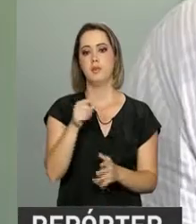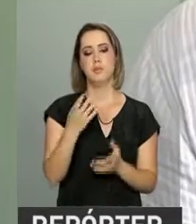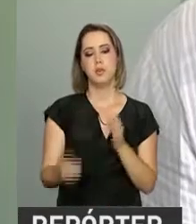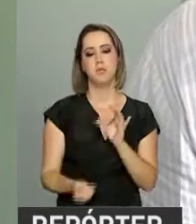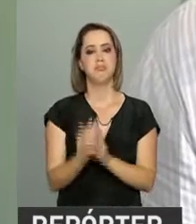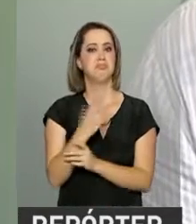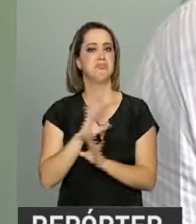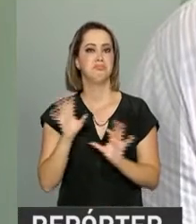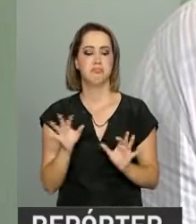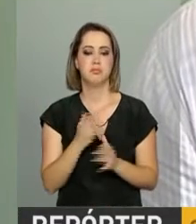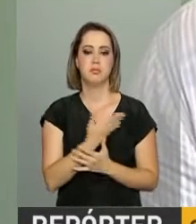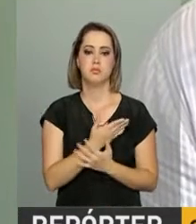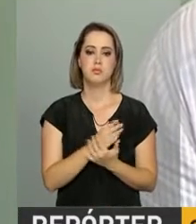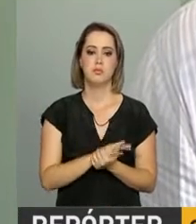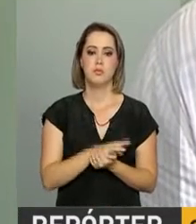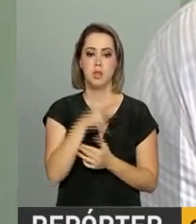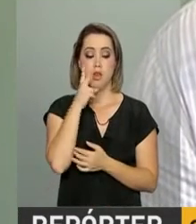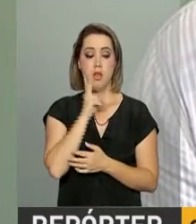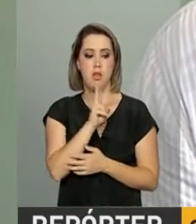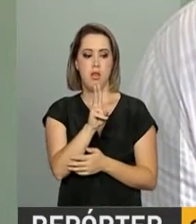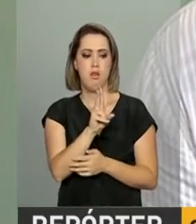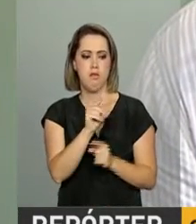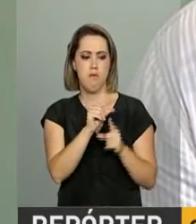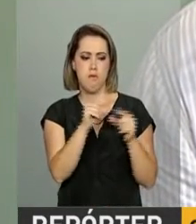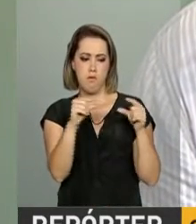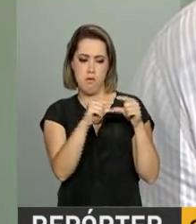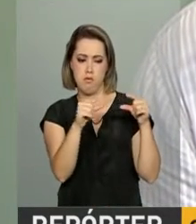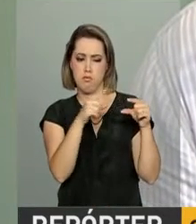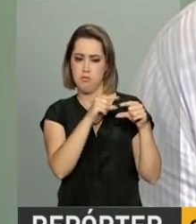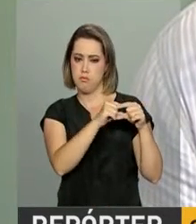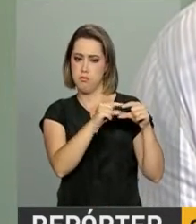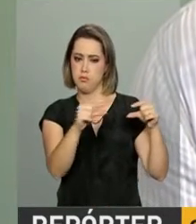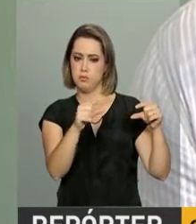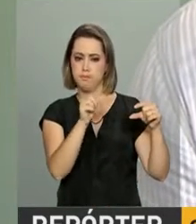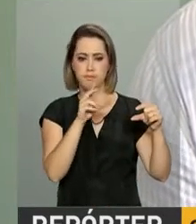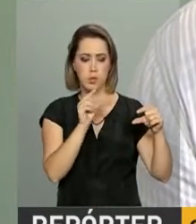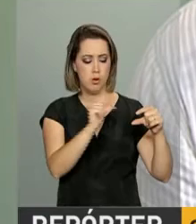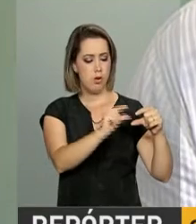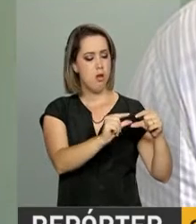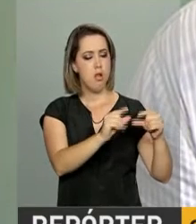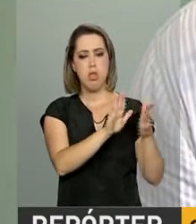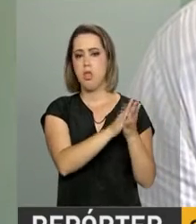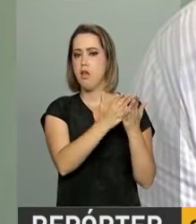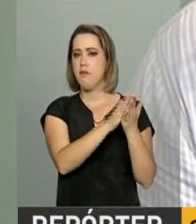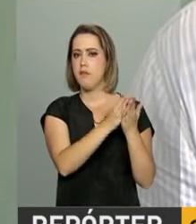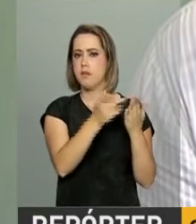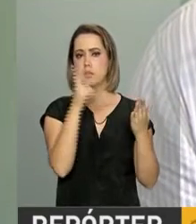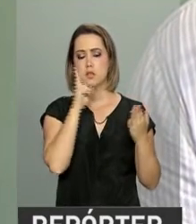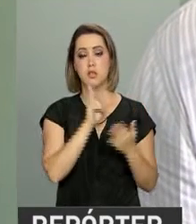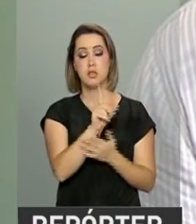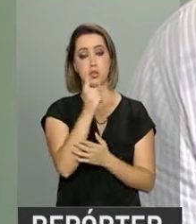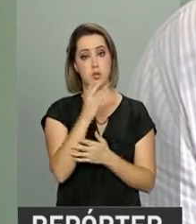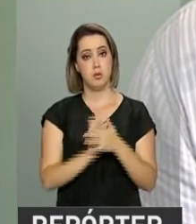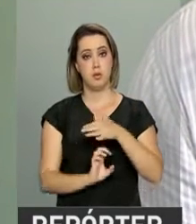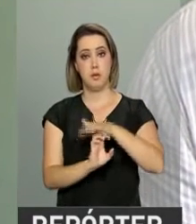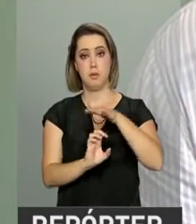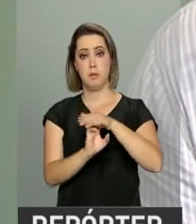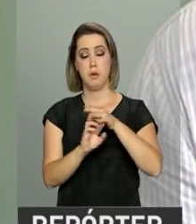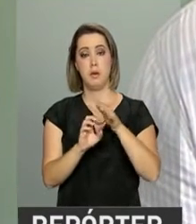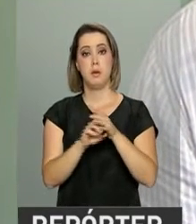quando eu vi uma máquina numa revista de divulgação científica aqui no brasil de uma empresa americana é